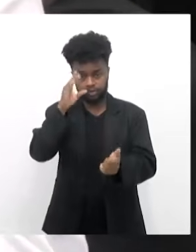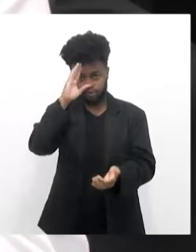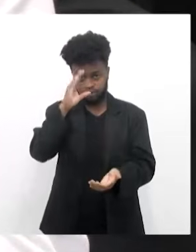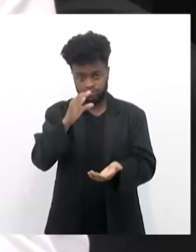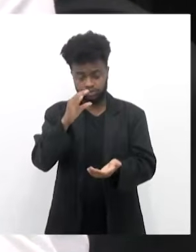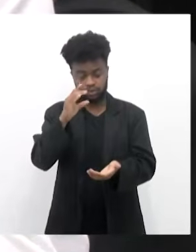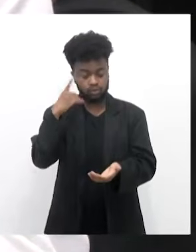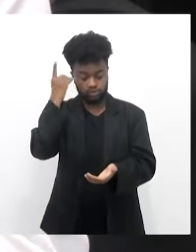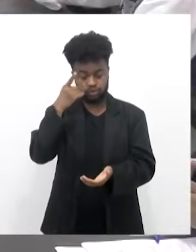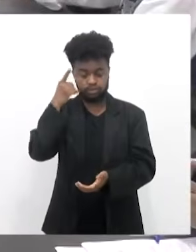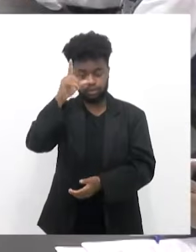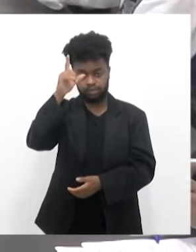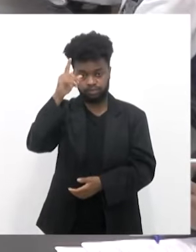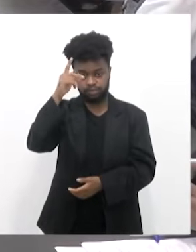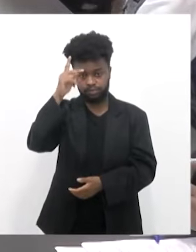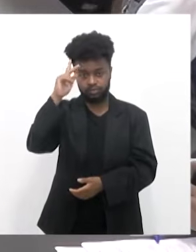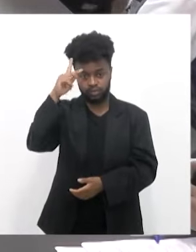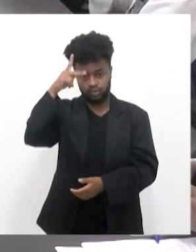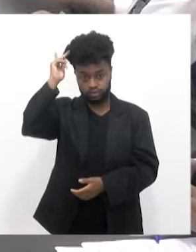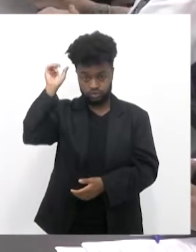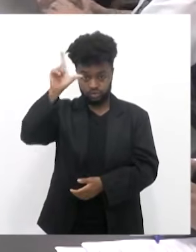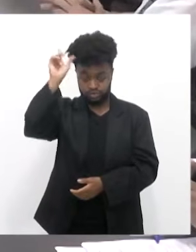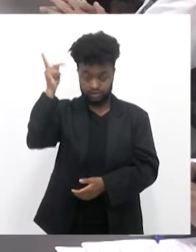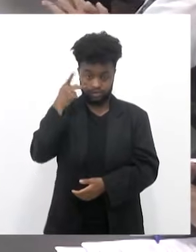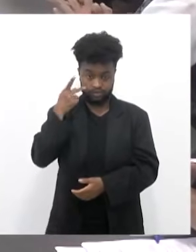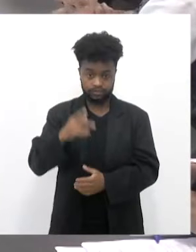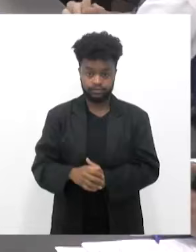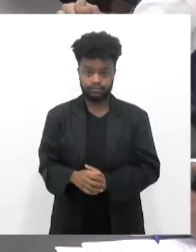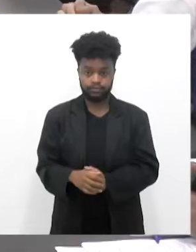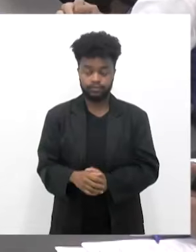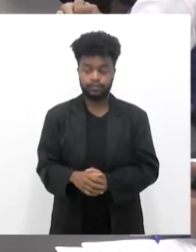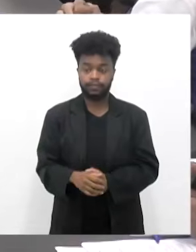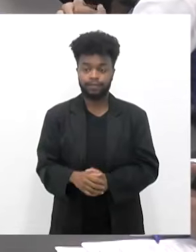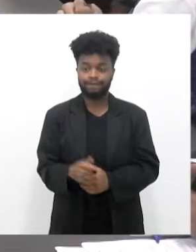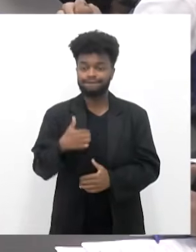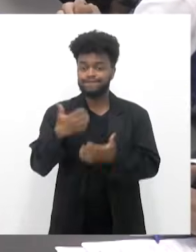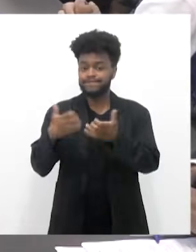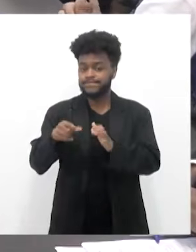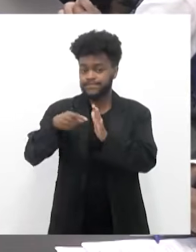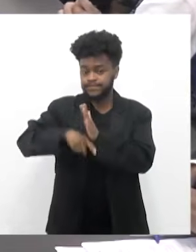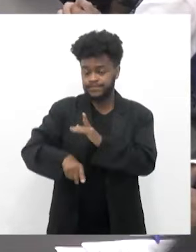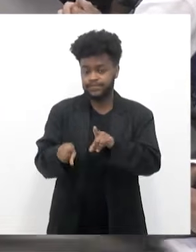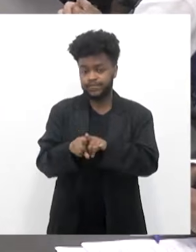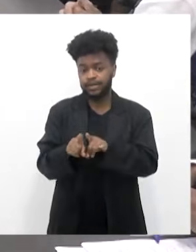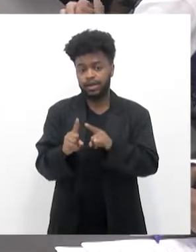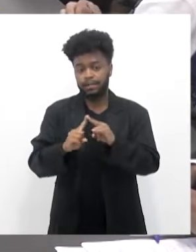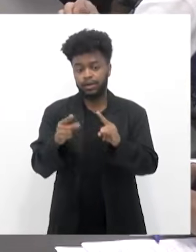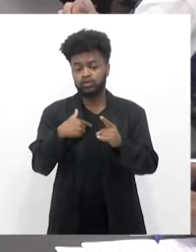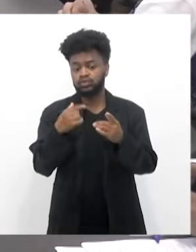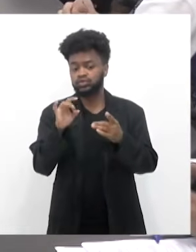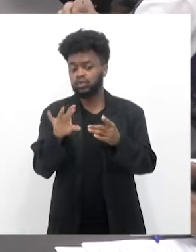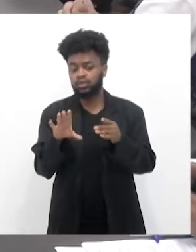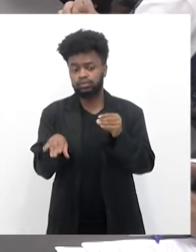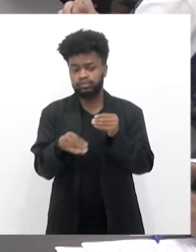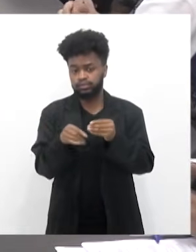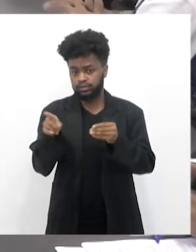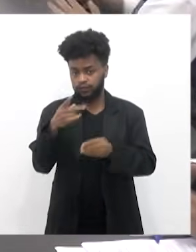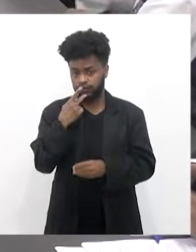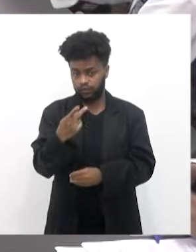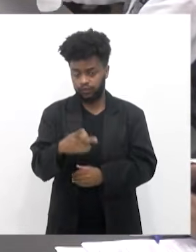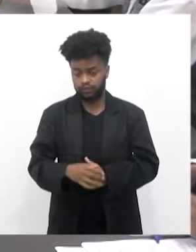Paulo. Deputado Carlos Mink, de forma rápida, sem querer aprofundar também, mas só fazendo uma ponderação, a fala de Vossa